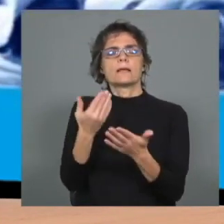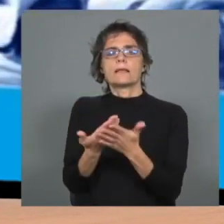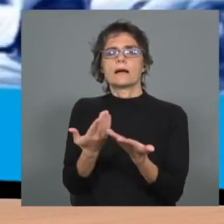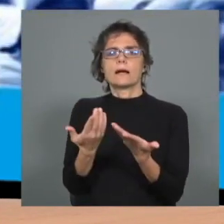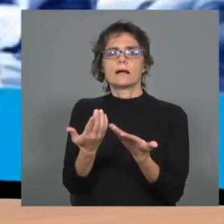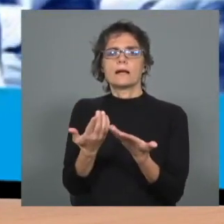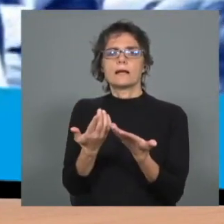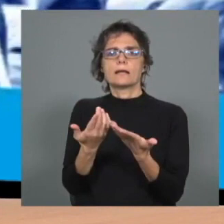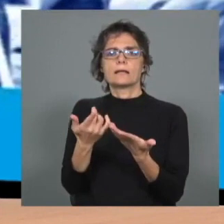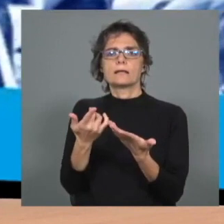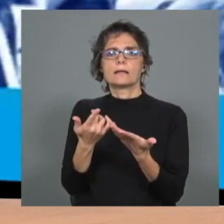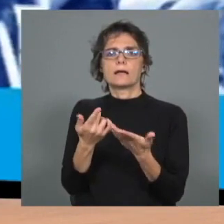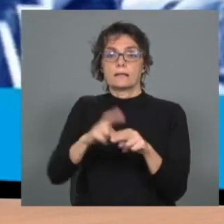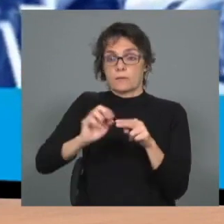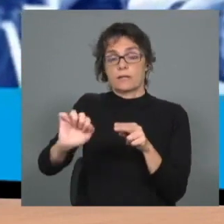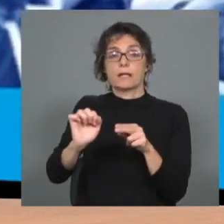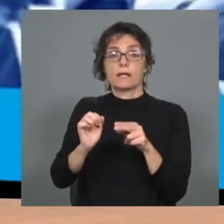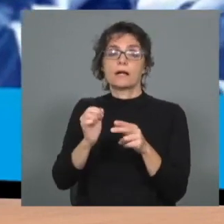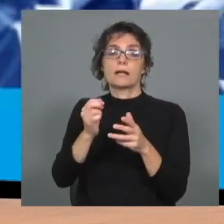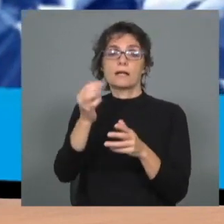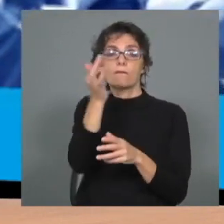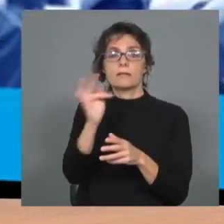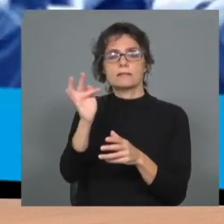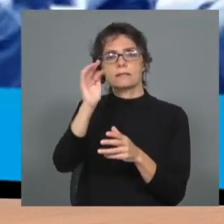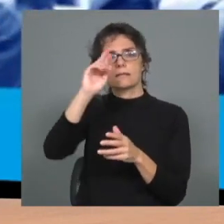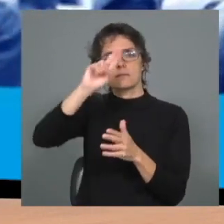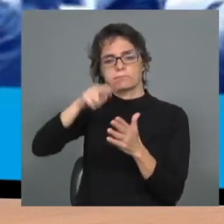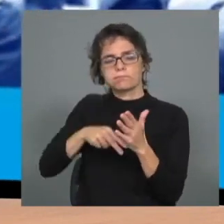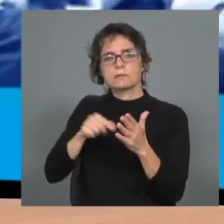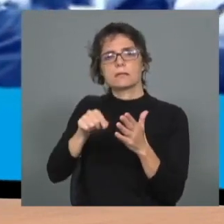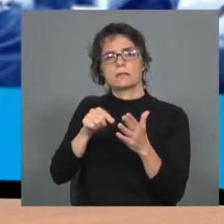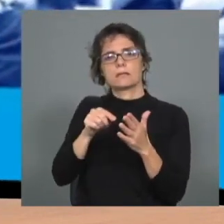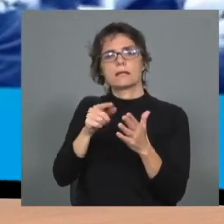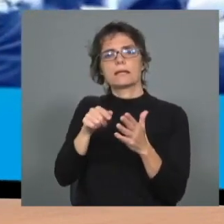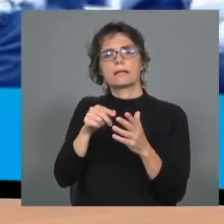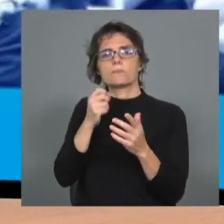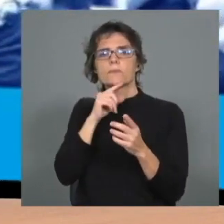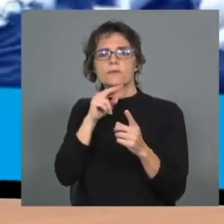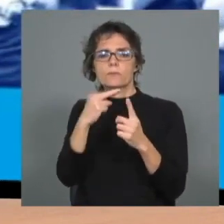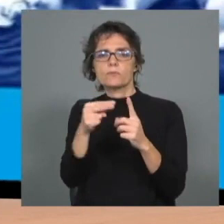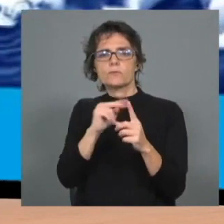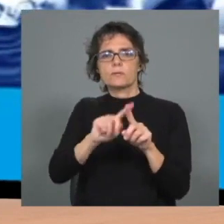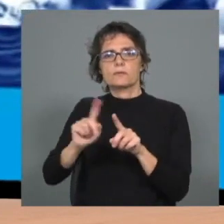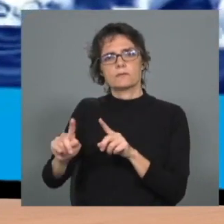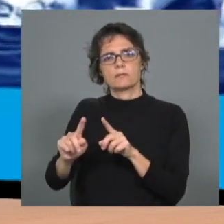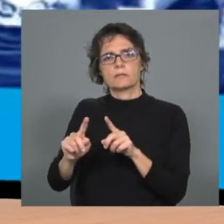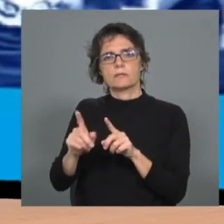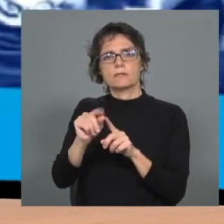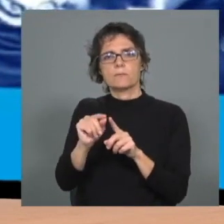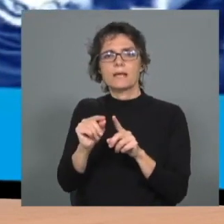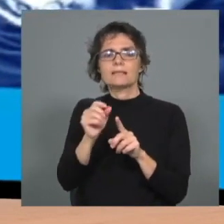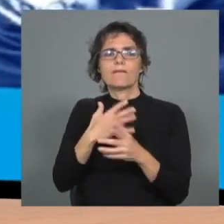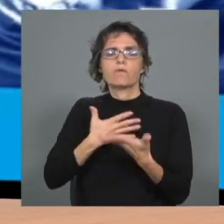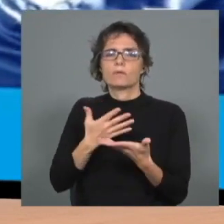de literatura francesa, portanto, espiritualidade que entende na própria dinâmica estética o compromisso com o pobre. E isso gerou,